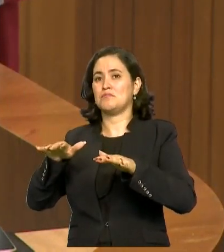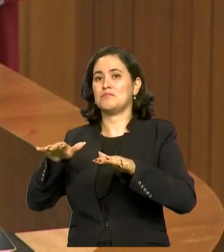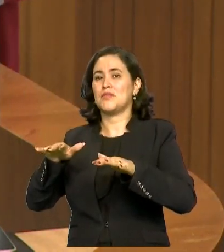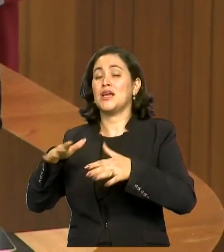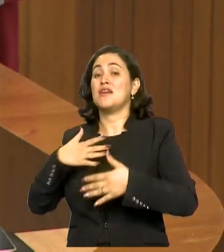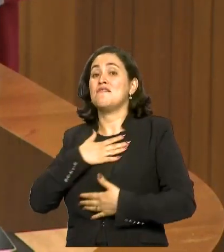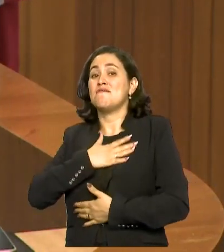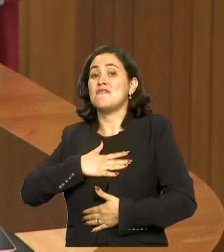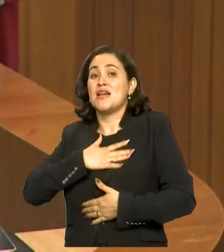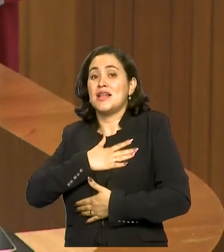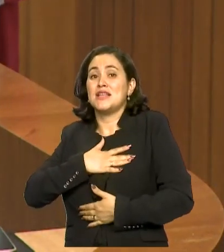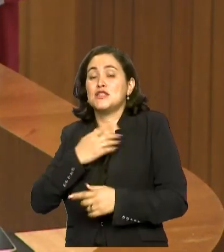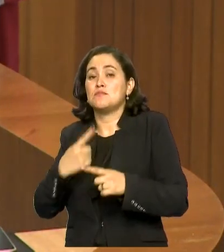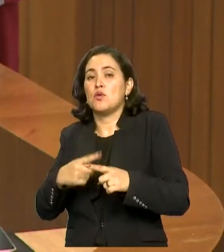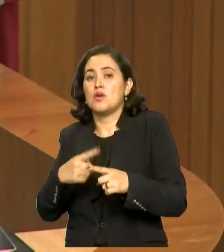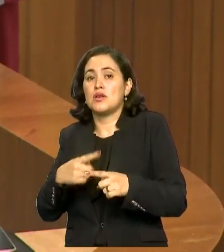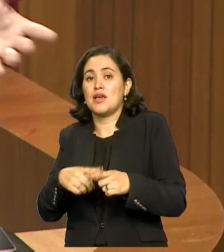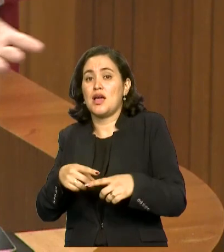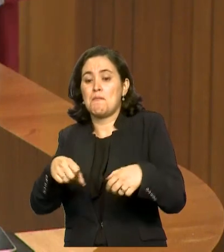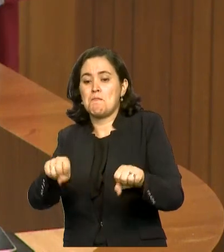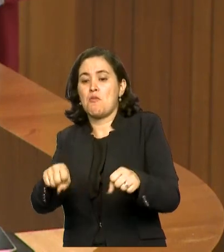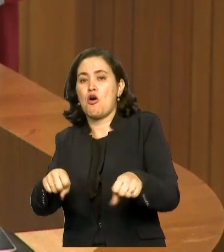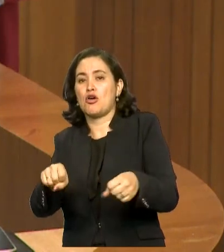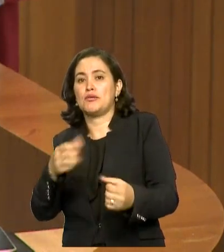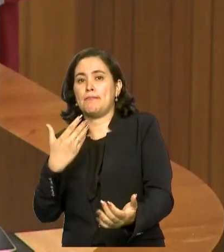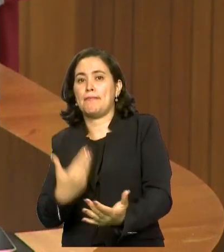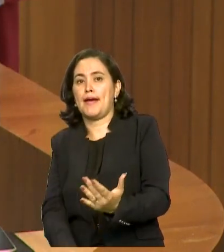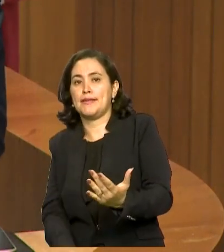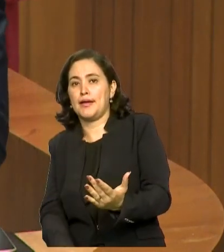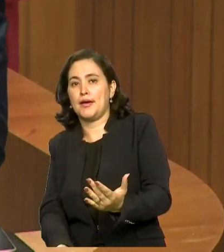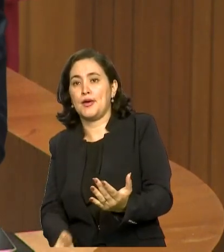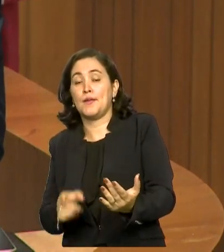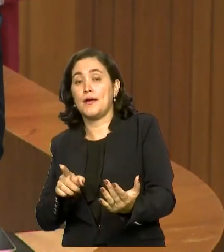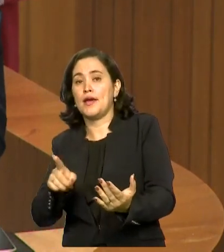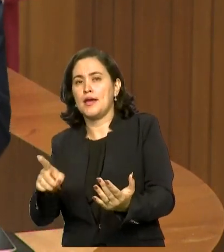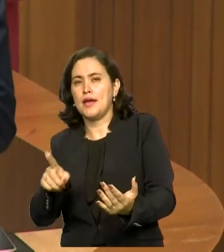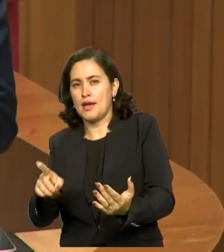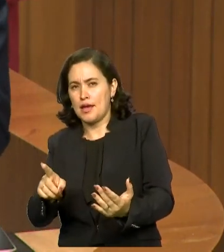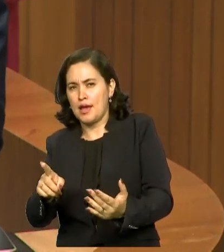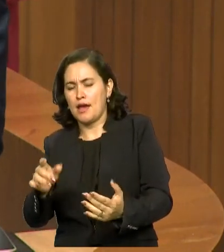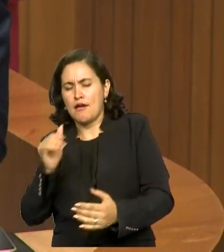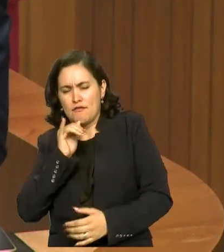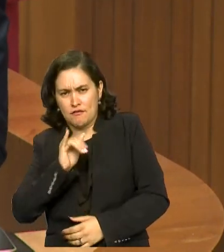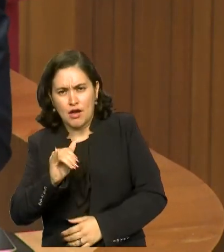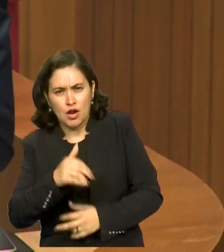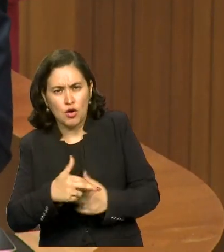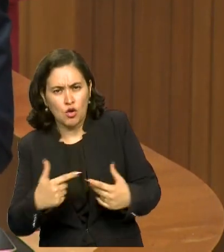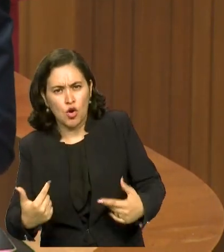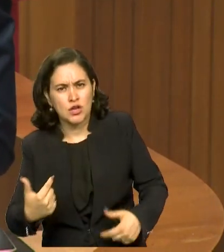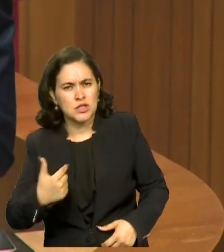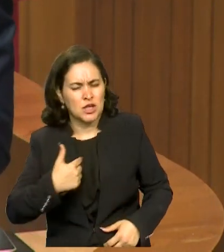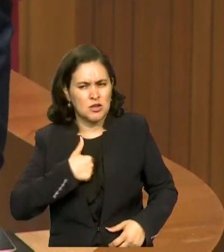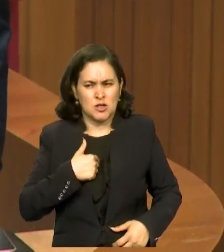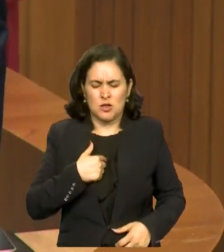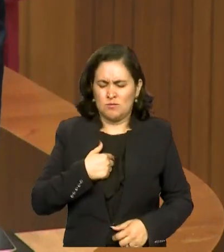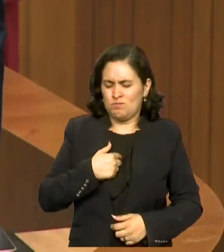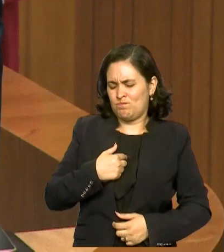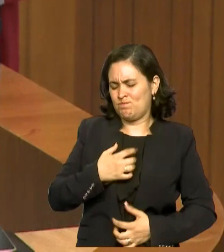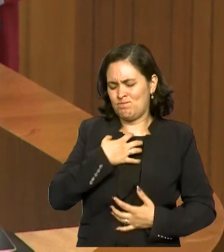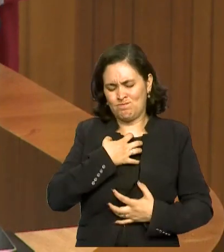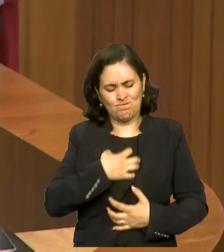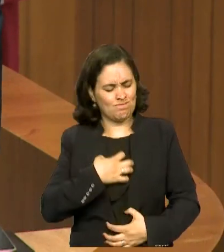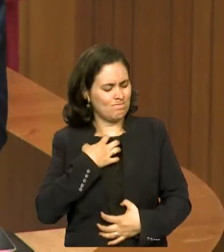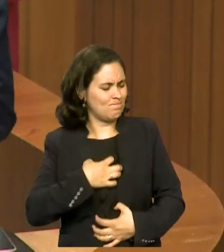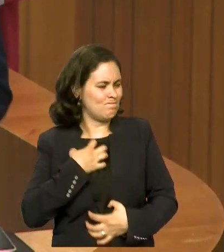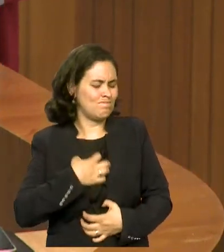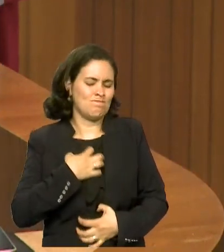que eu presidi naquela época, deu uma declaração que me pegou de cabeça quente e eu passei, provavelmente, do ponto também